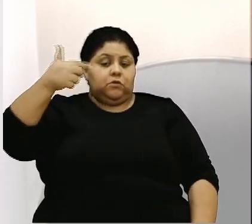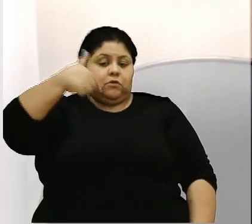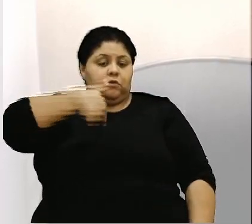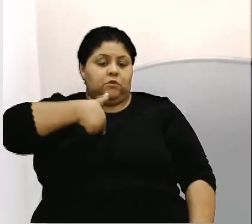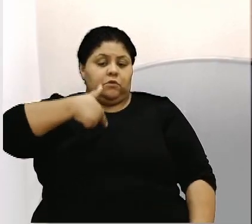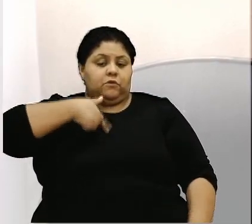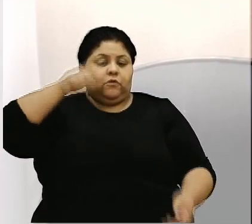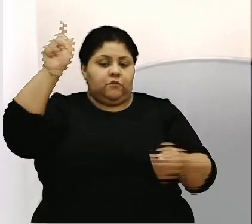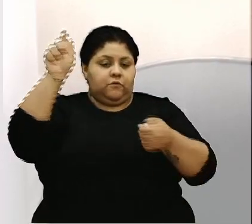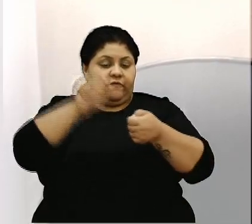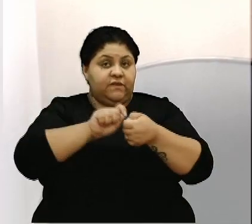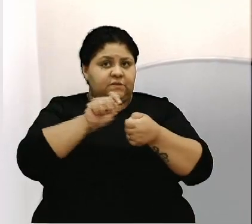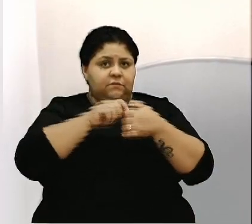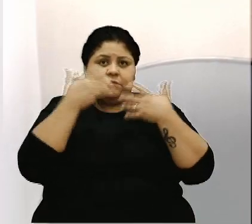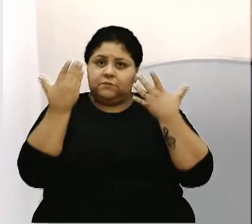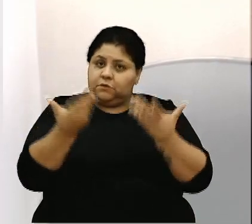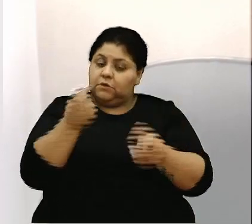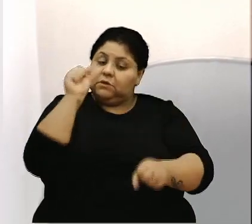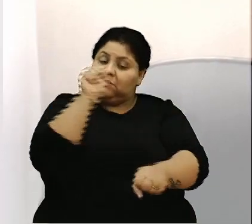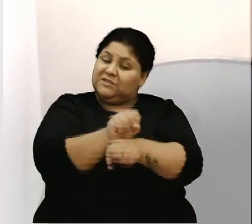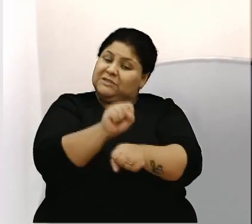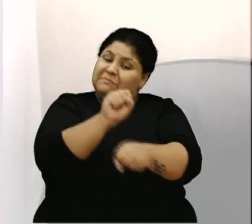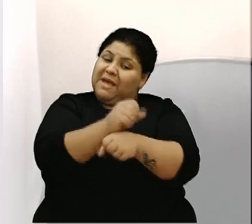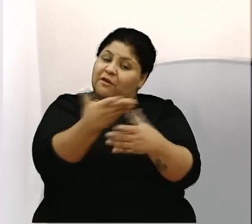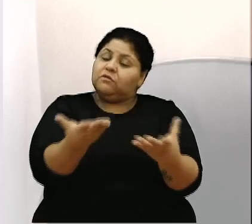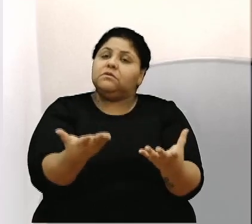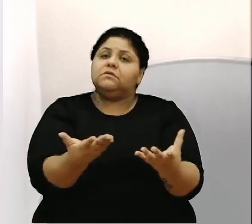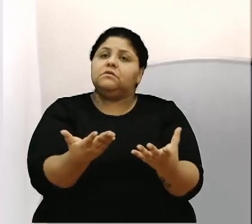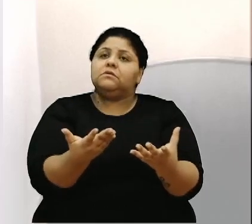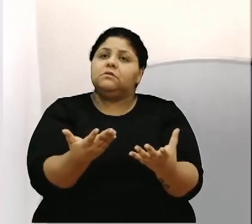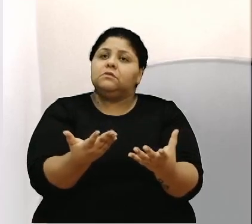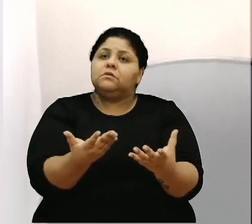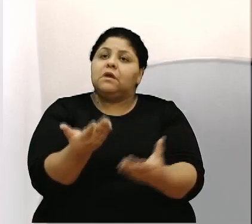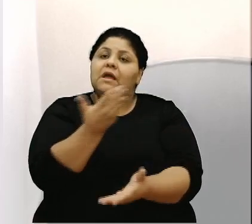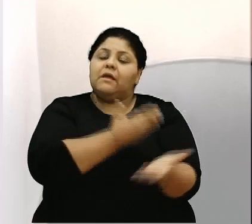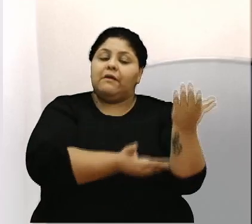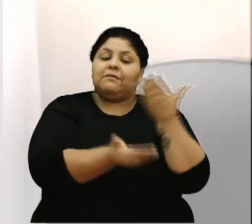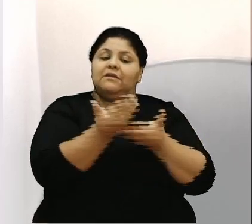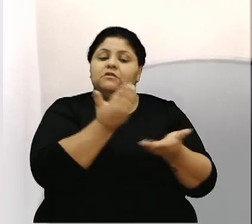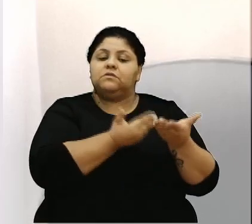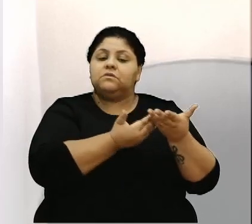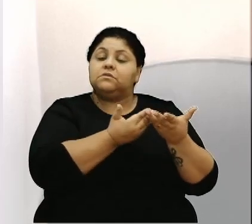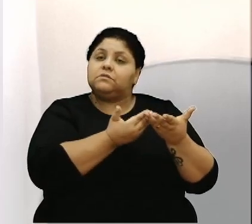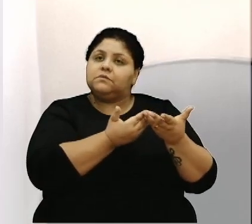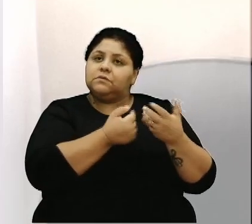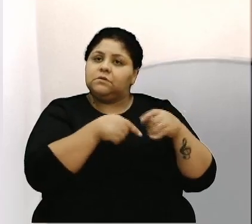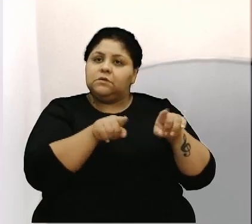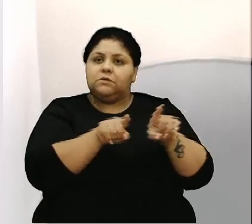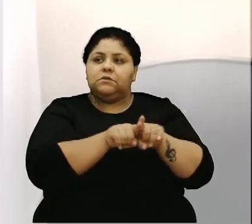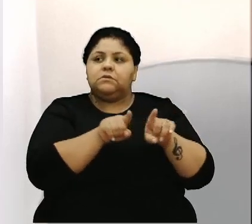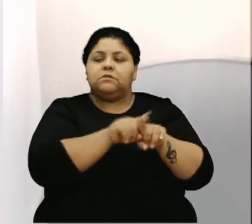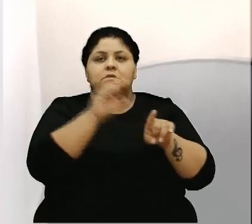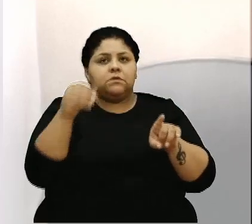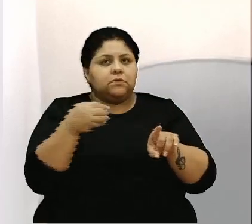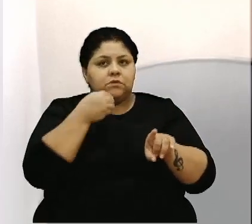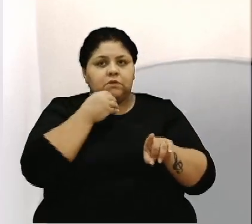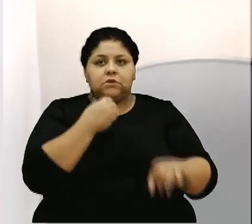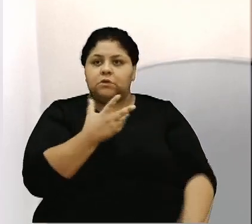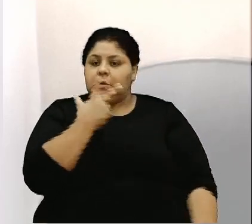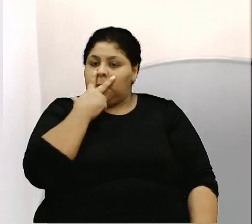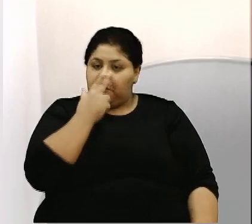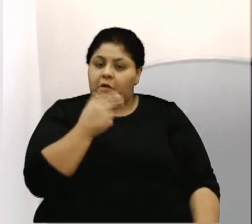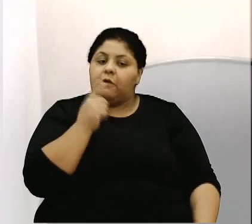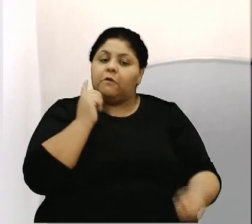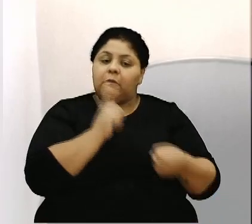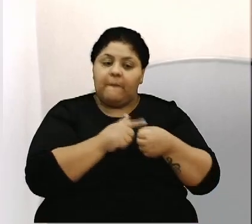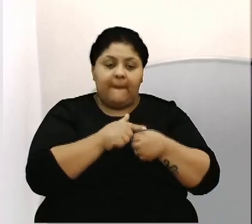vai fazer. Espero que seja atendido com certeza da mesma forma que a